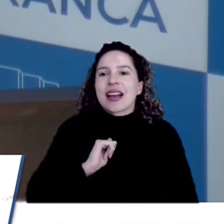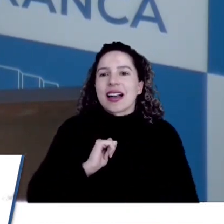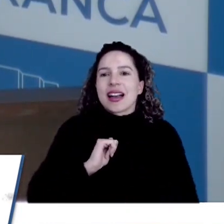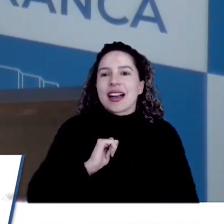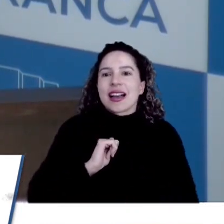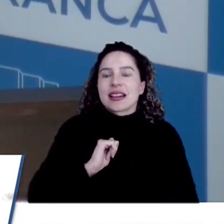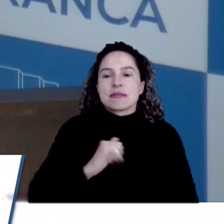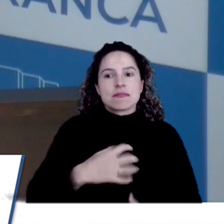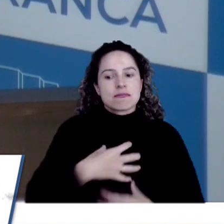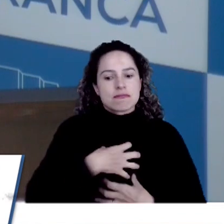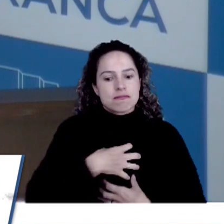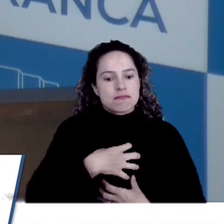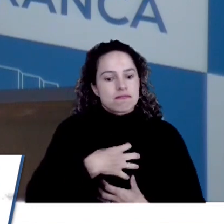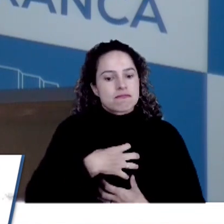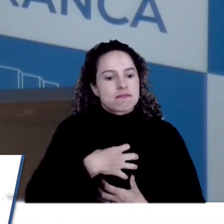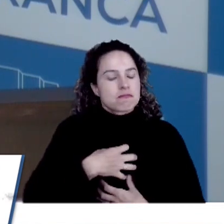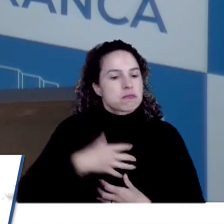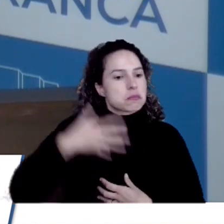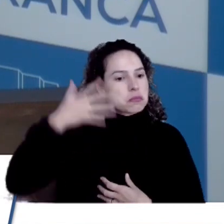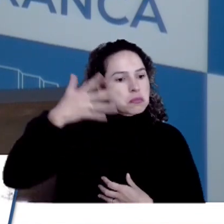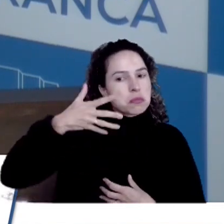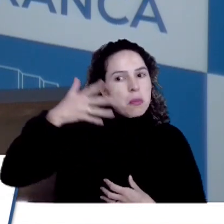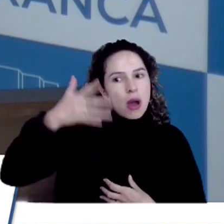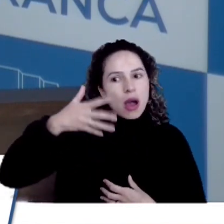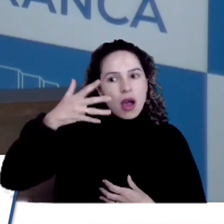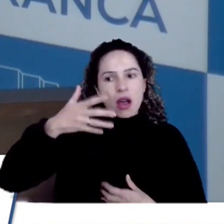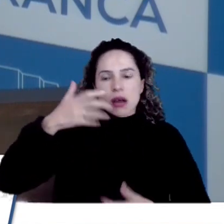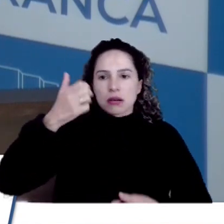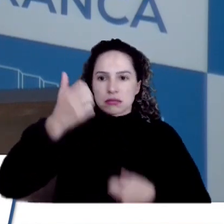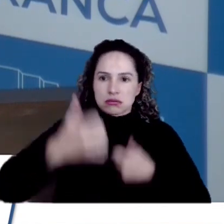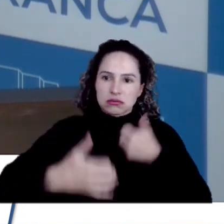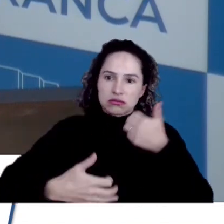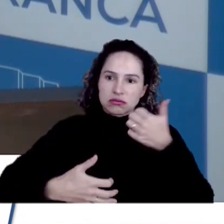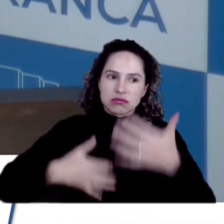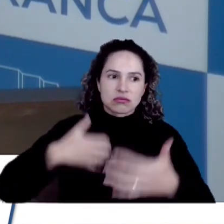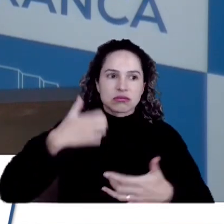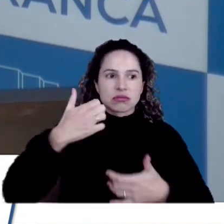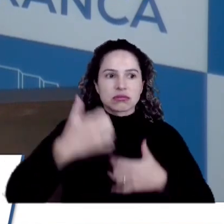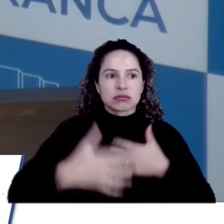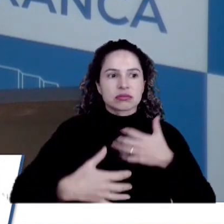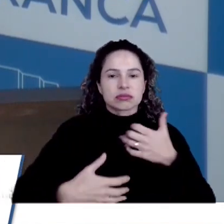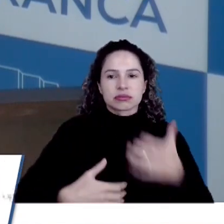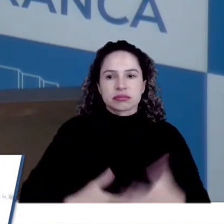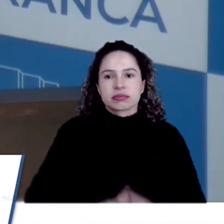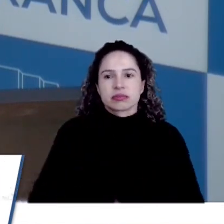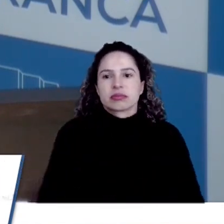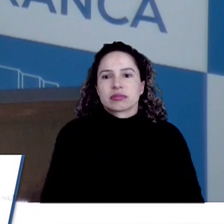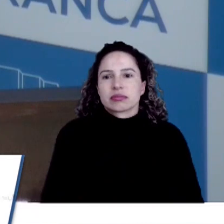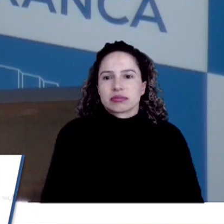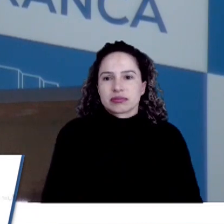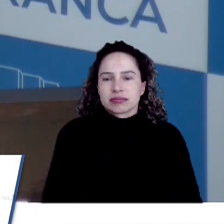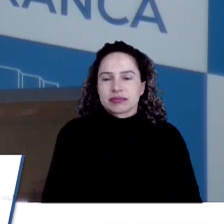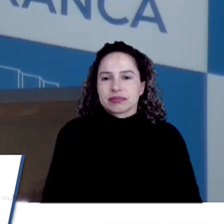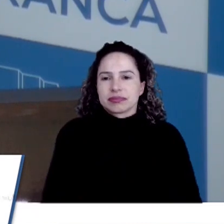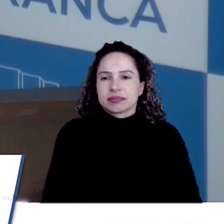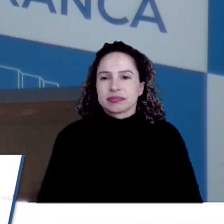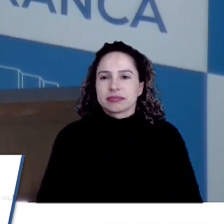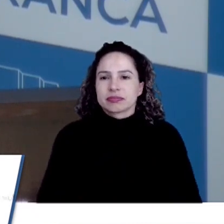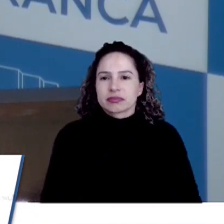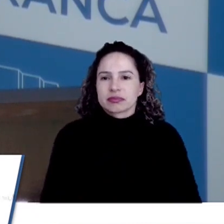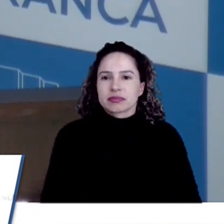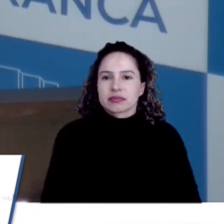mas em todas as palestras que ela se apresentava,